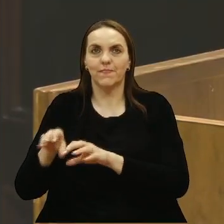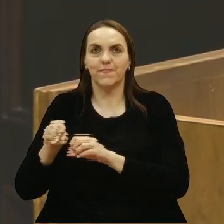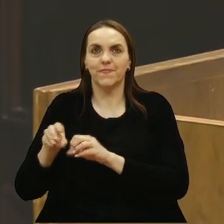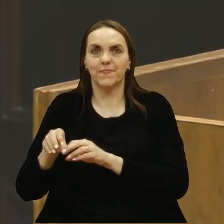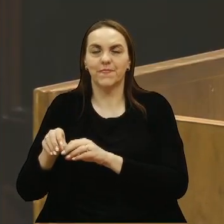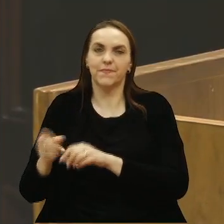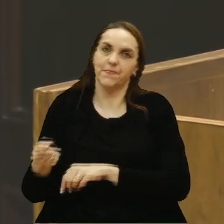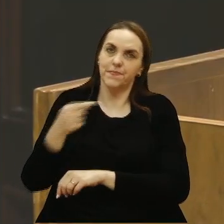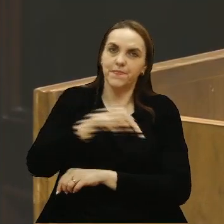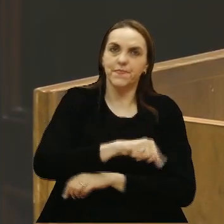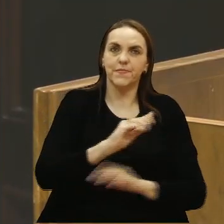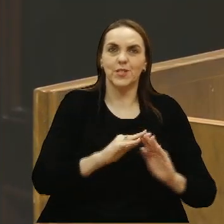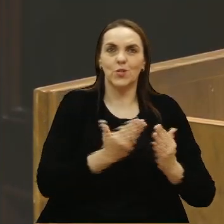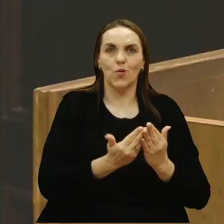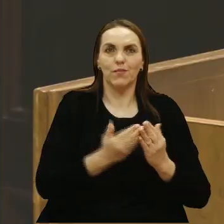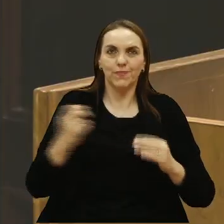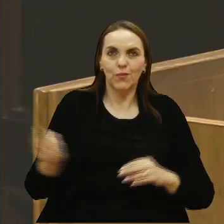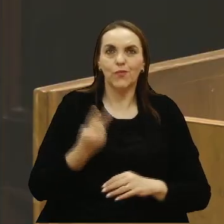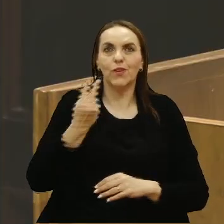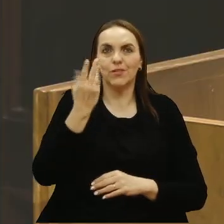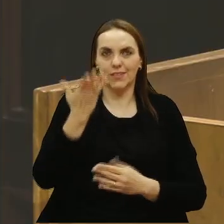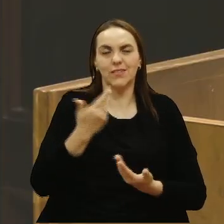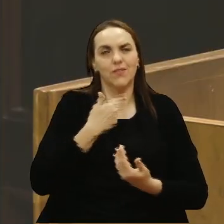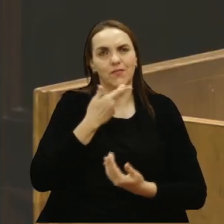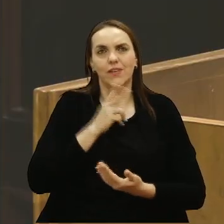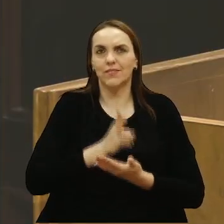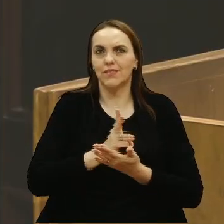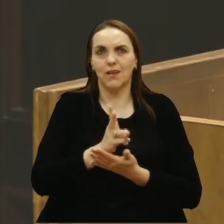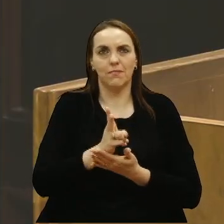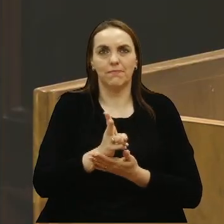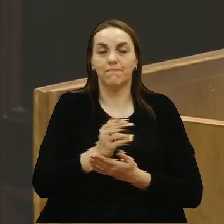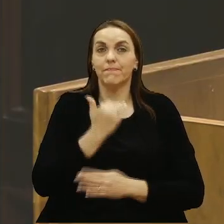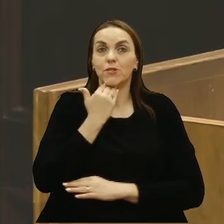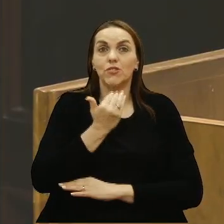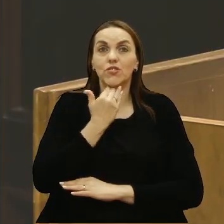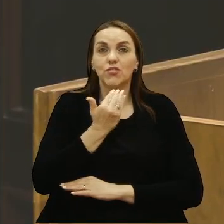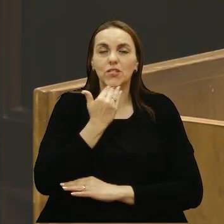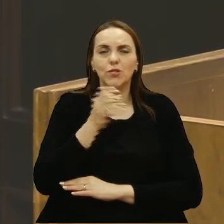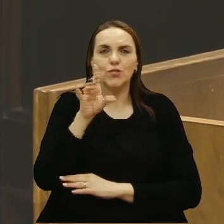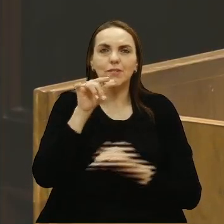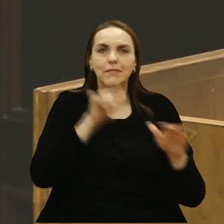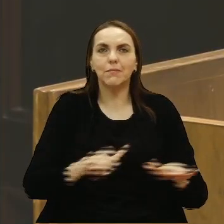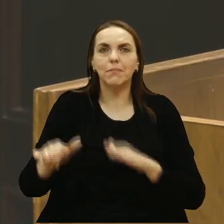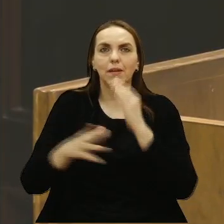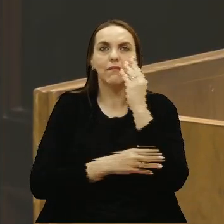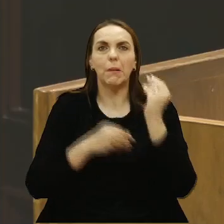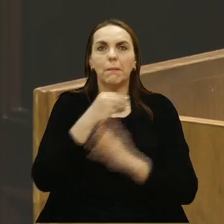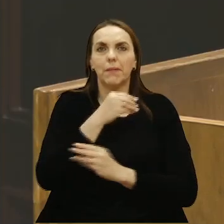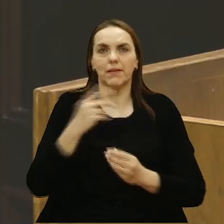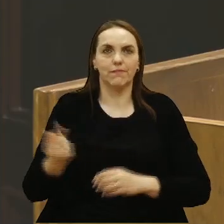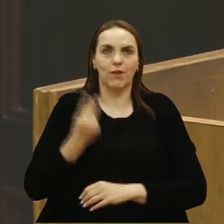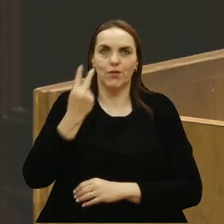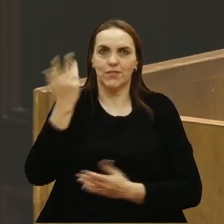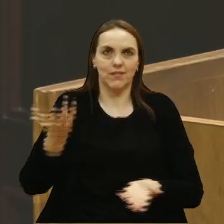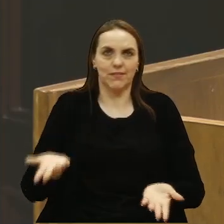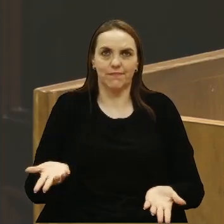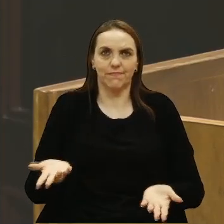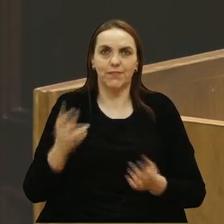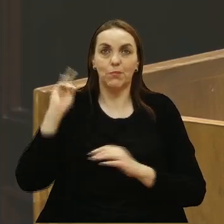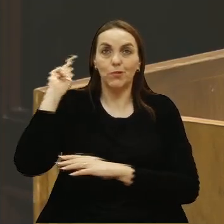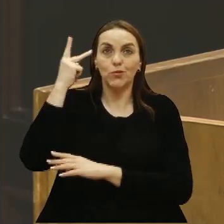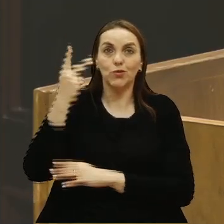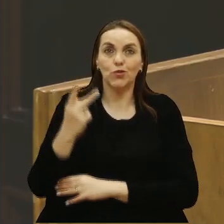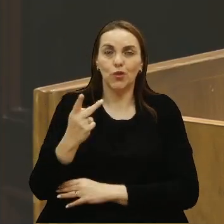nós valorizamos tanto. E como eu falo, não adianta só na Semana Farroupilha a gente valorizar. Nós temos uma